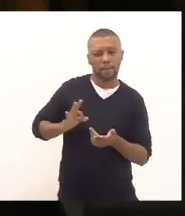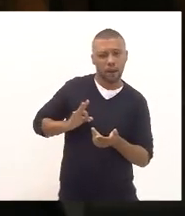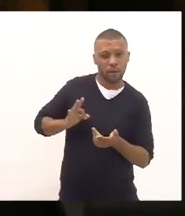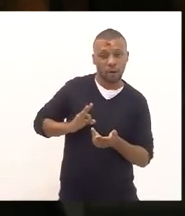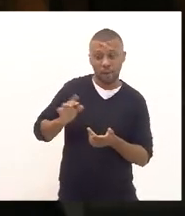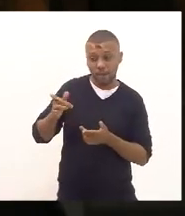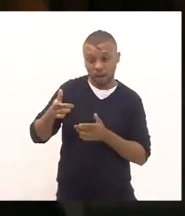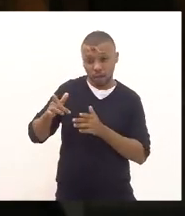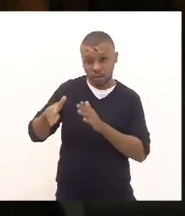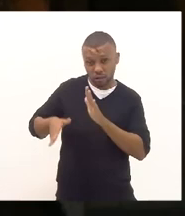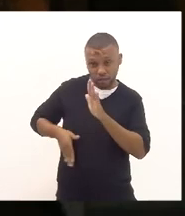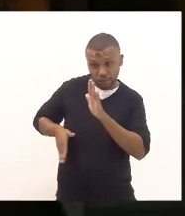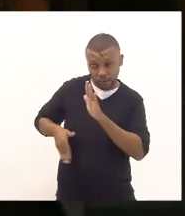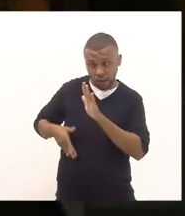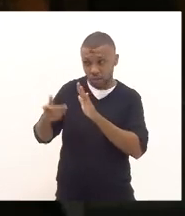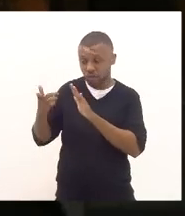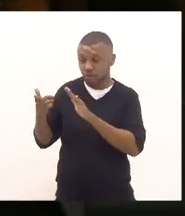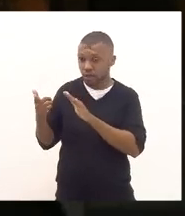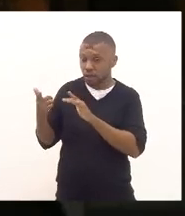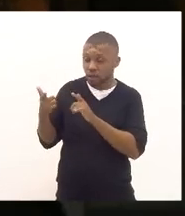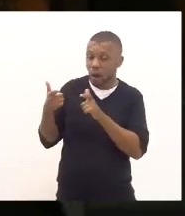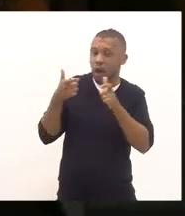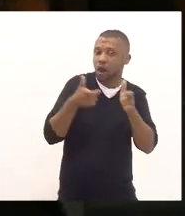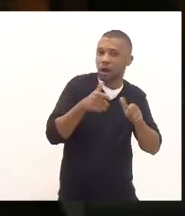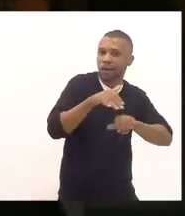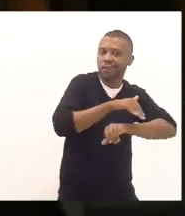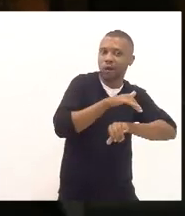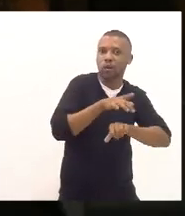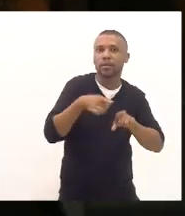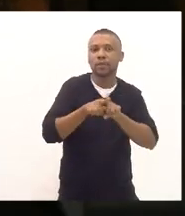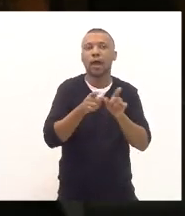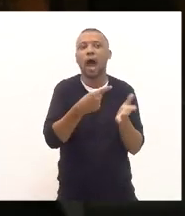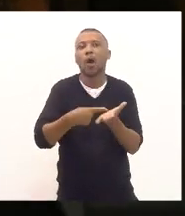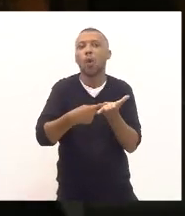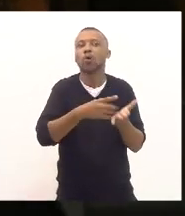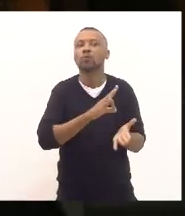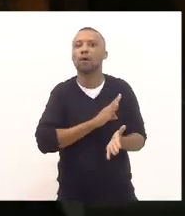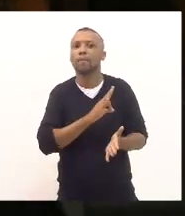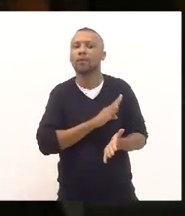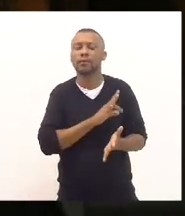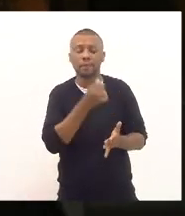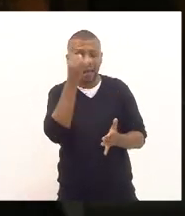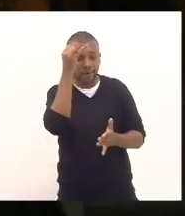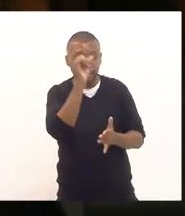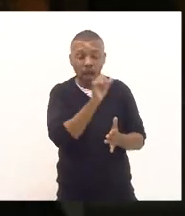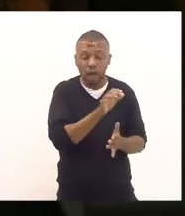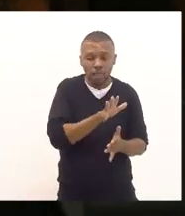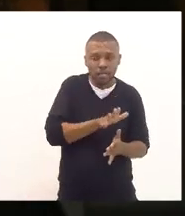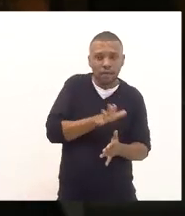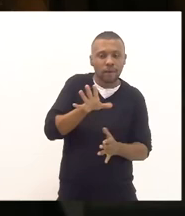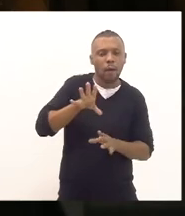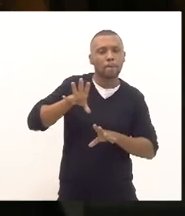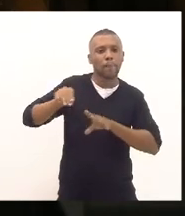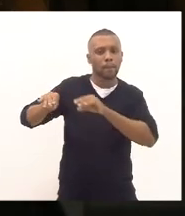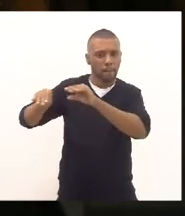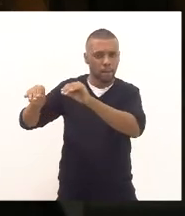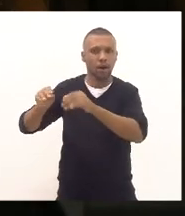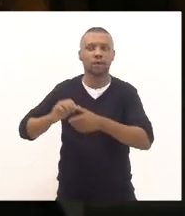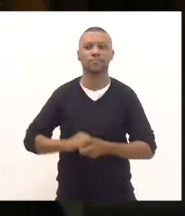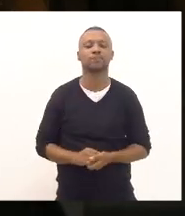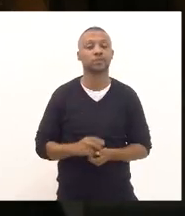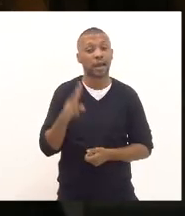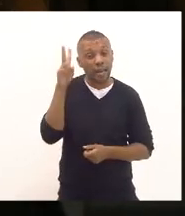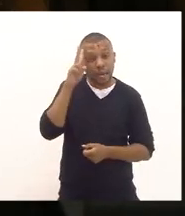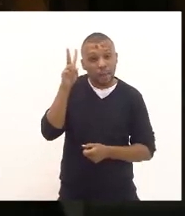traficantes não de serem na favela e muito menos acordo com a polícia para que a polícia não suba dentro das Comunidades